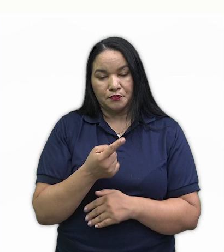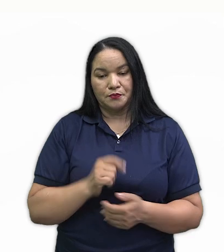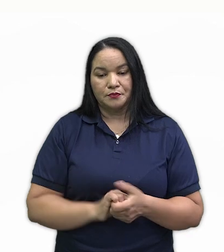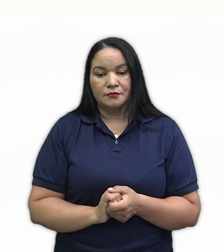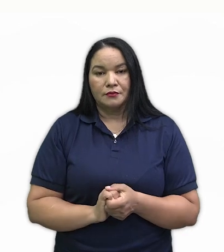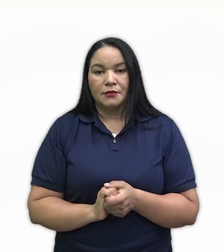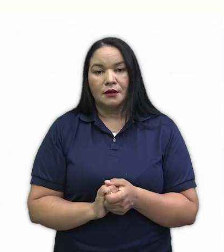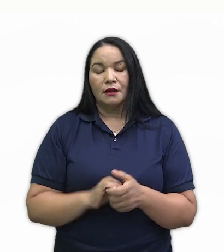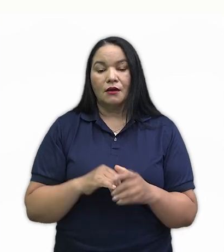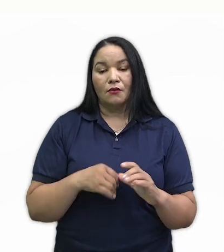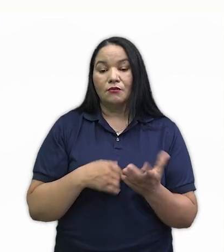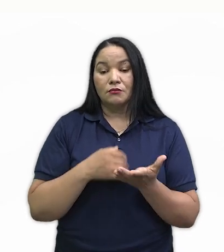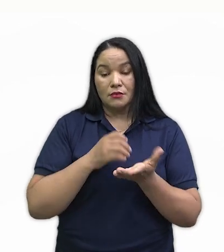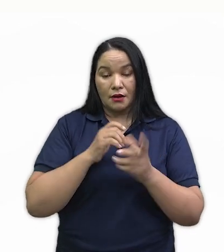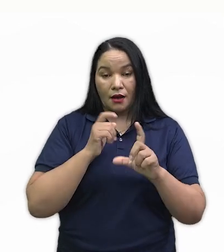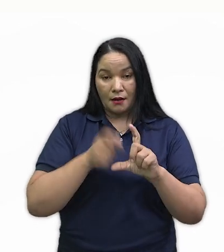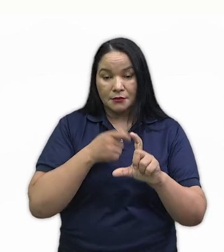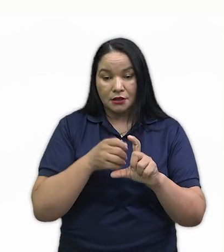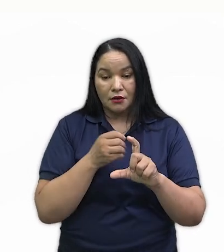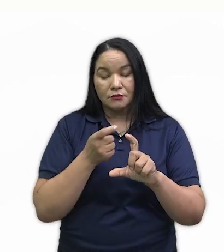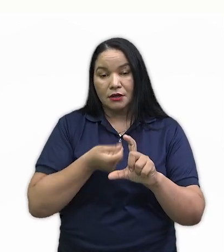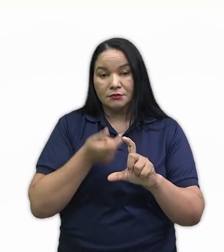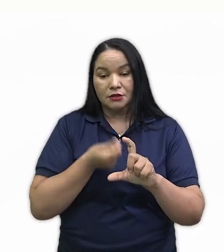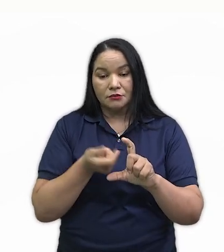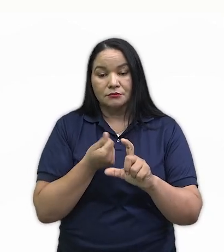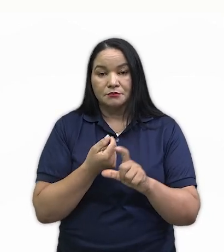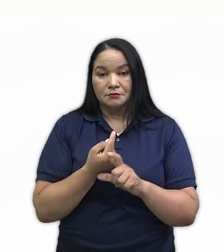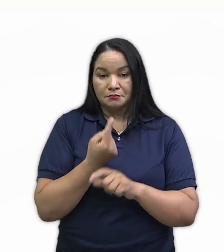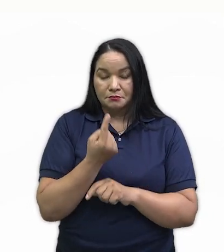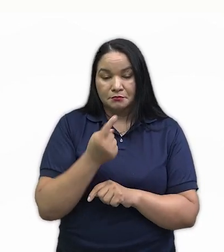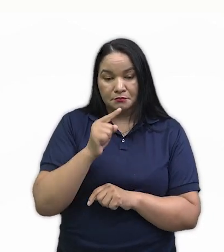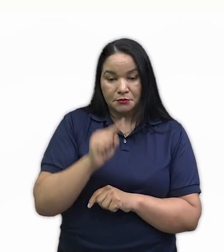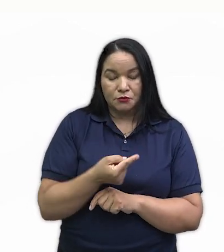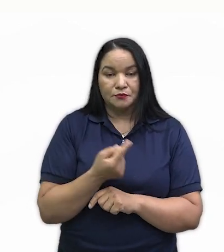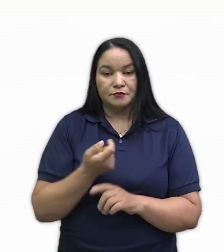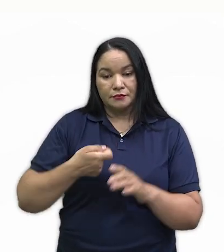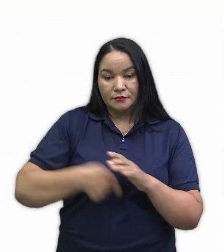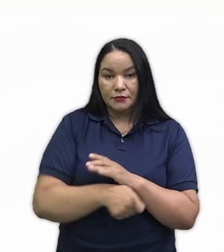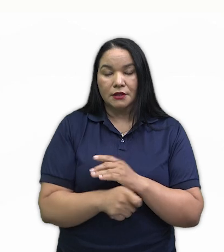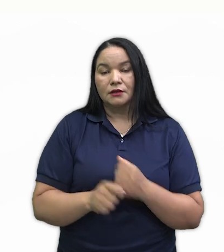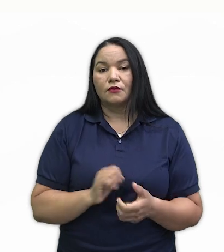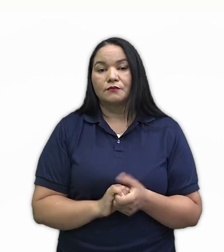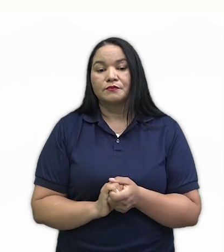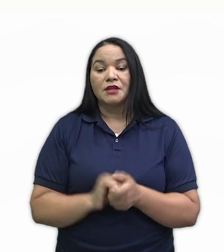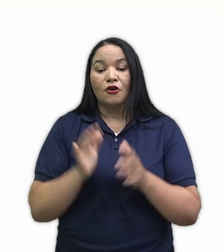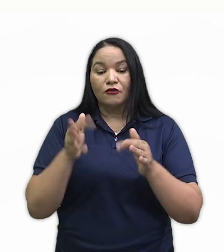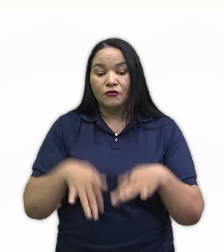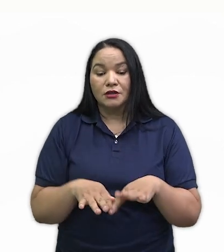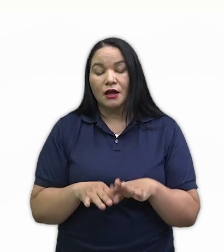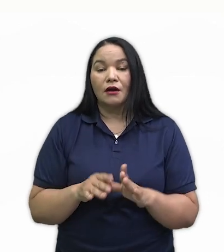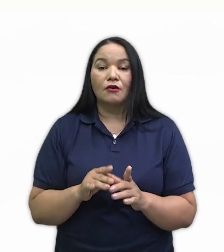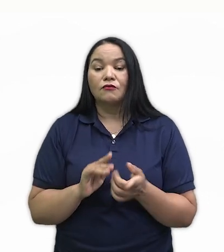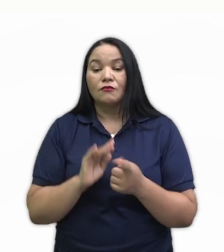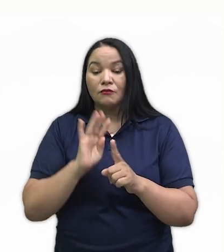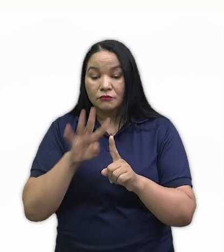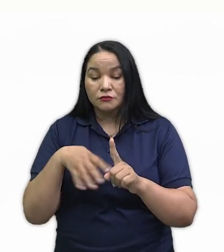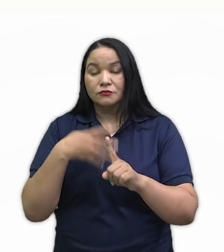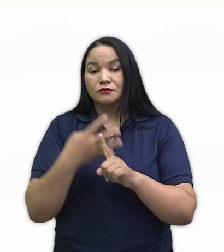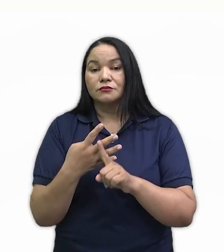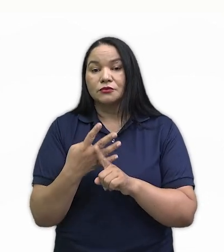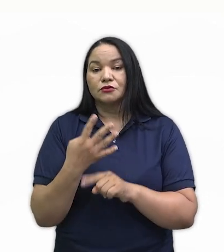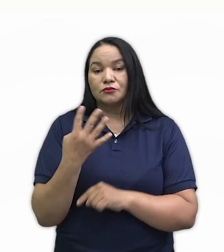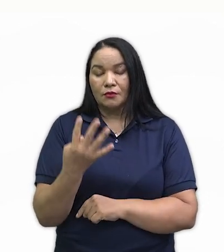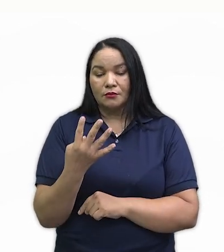inicial vale R$1.000. O seu montante final vai ser 4 vezes esses R$1.000.